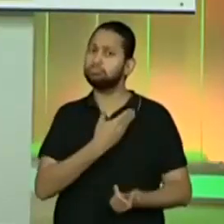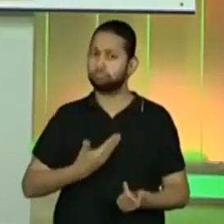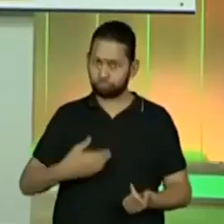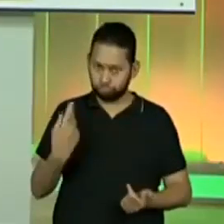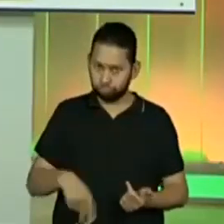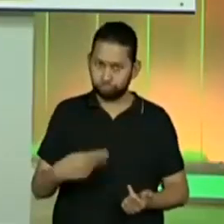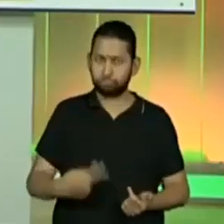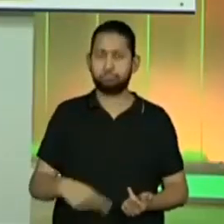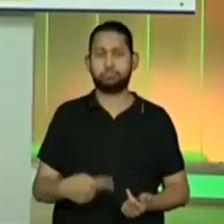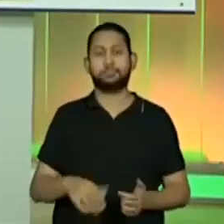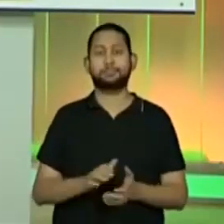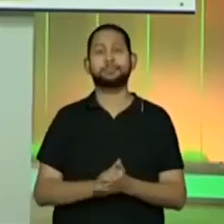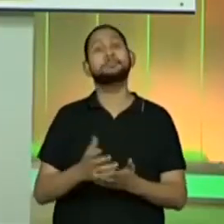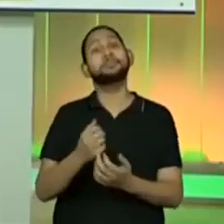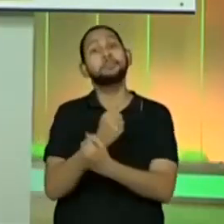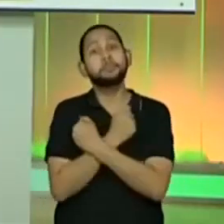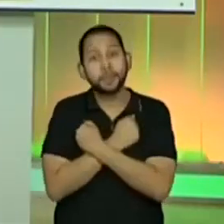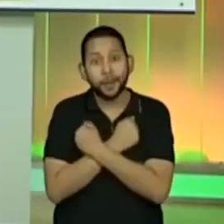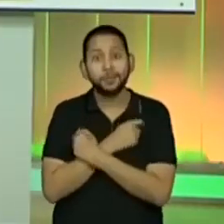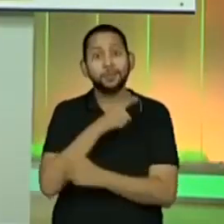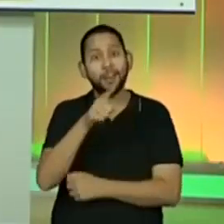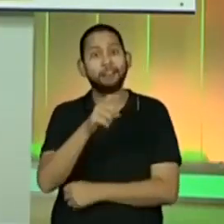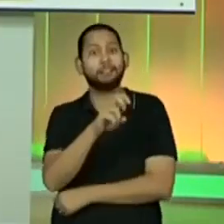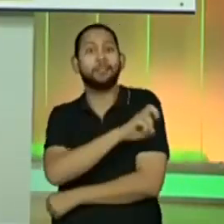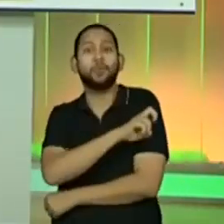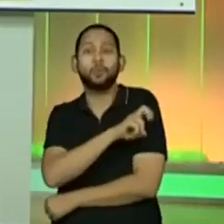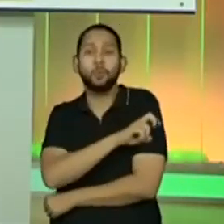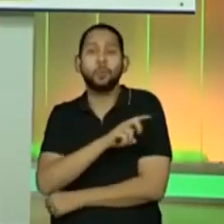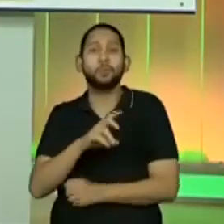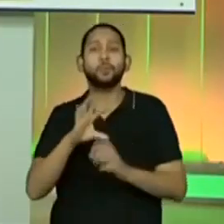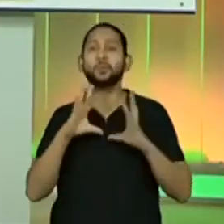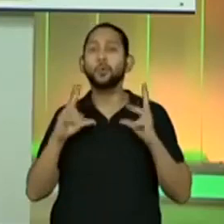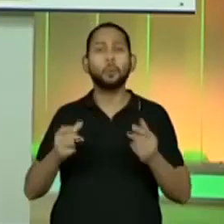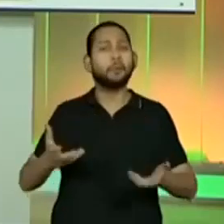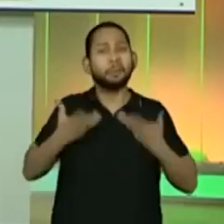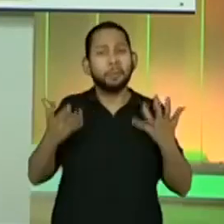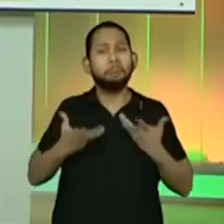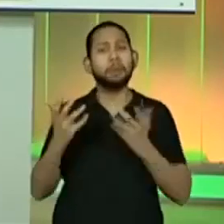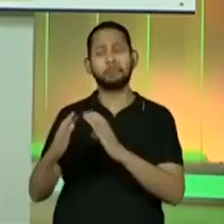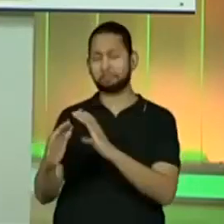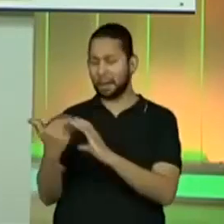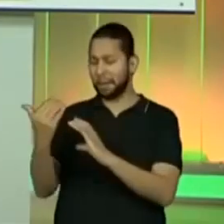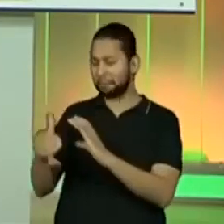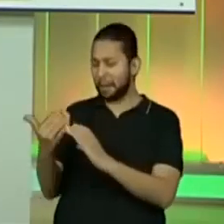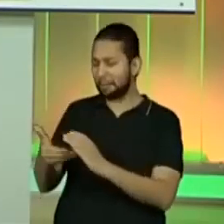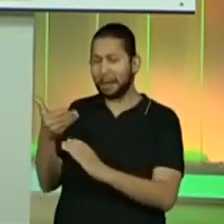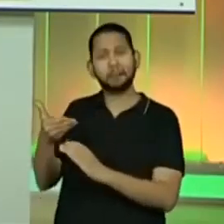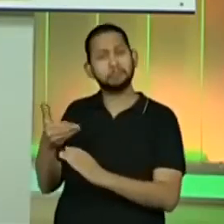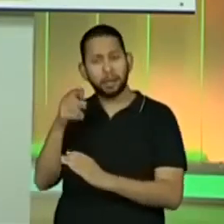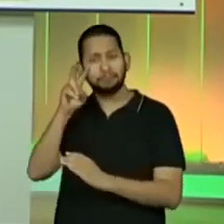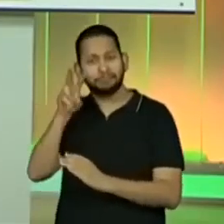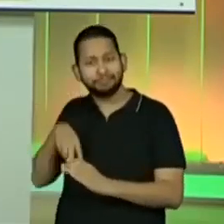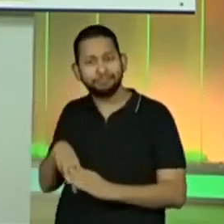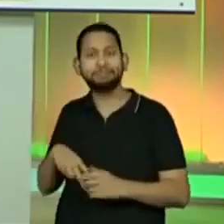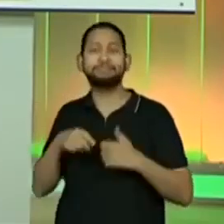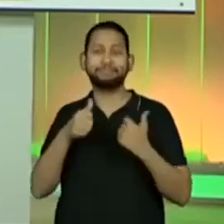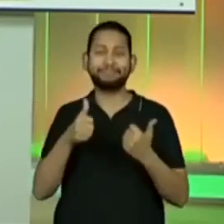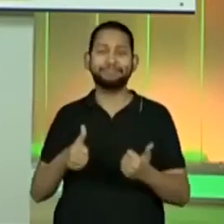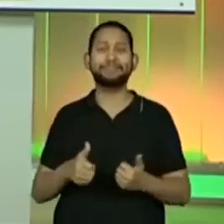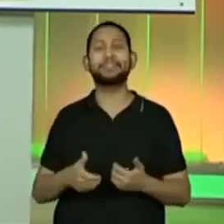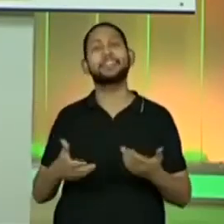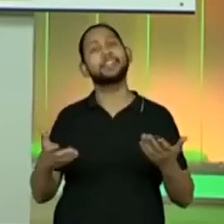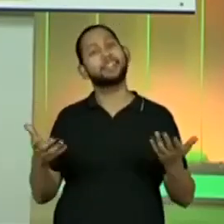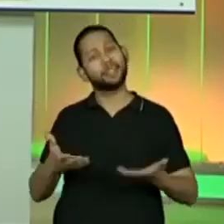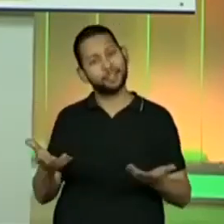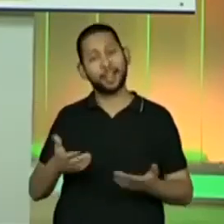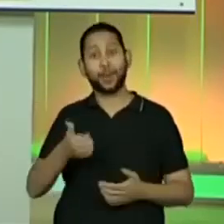beijo especial lá para os alunos do quinto ano que estavam super animados, mandaram mensagens para as professoras, tá certo? Do Reducino